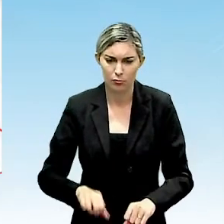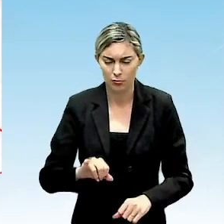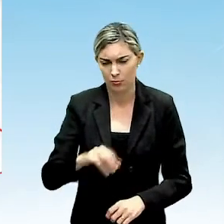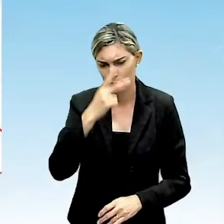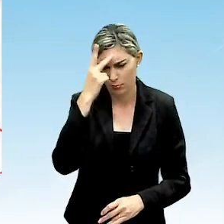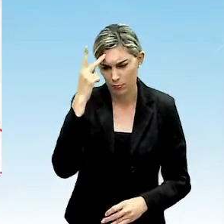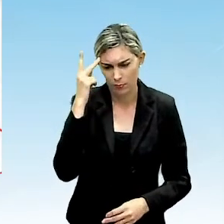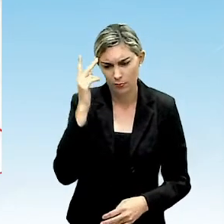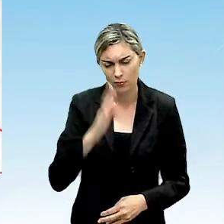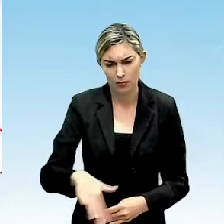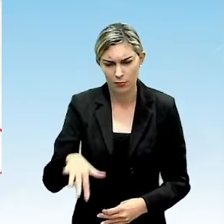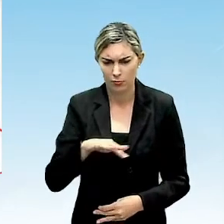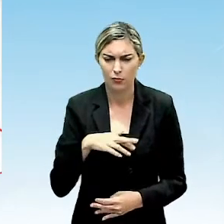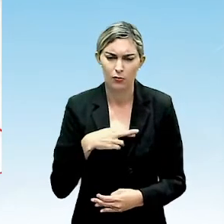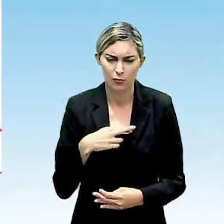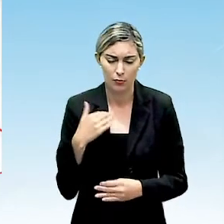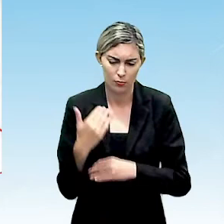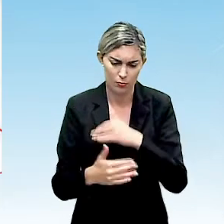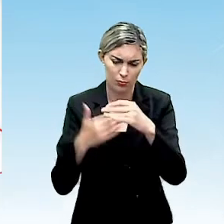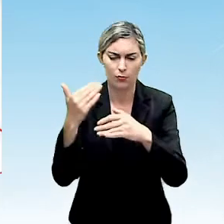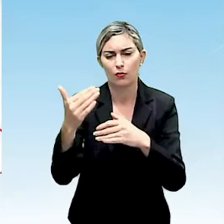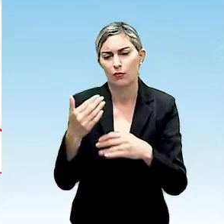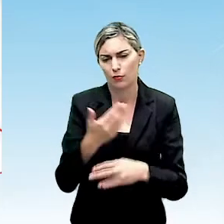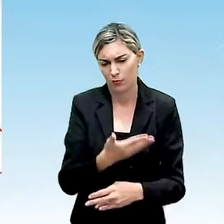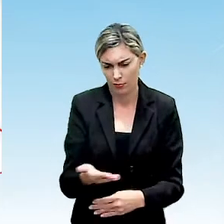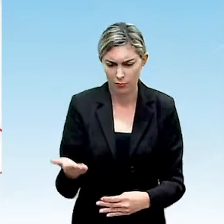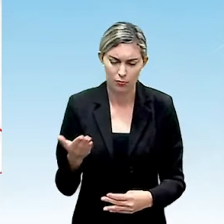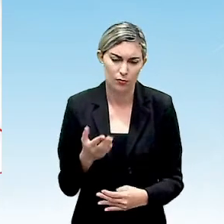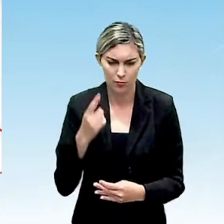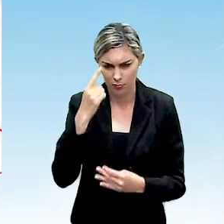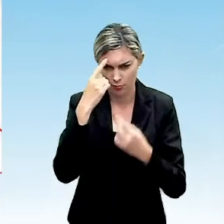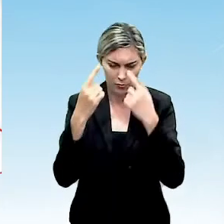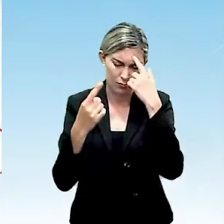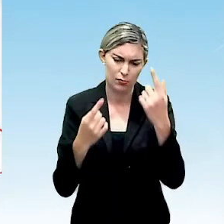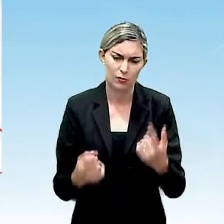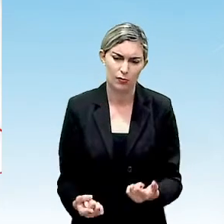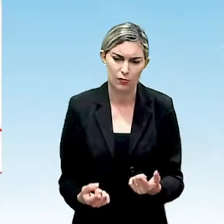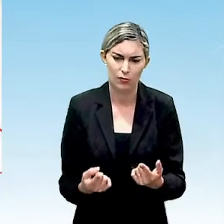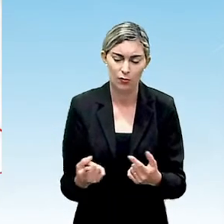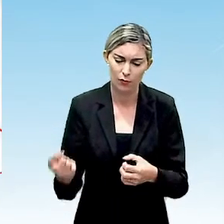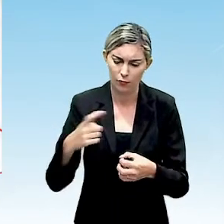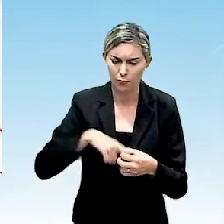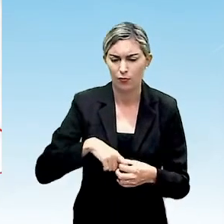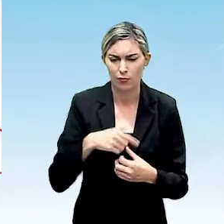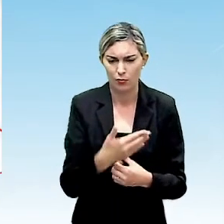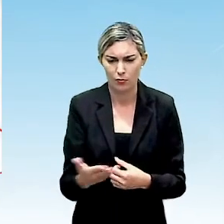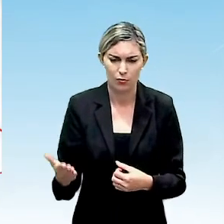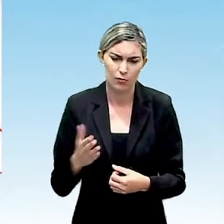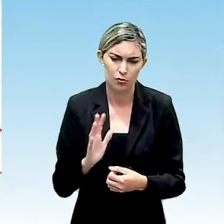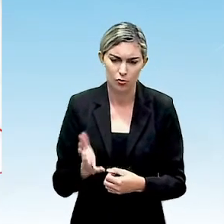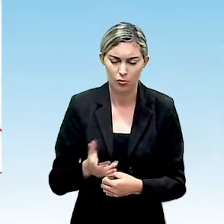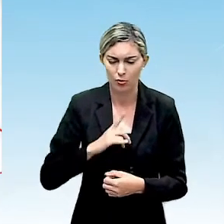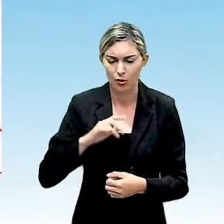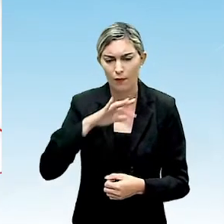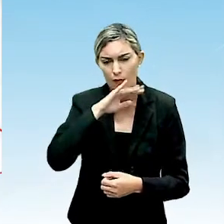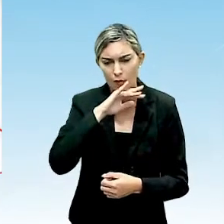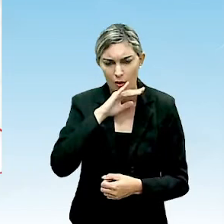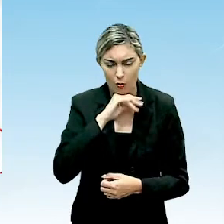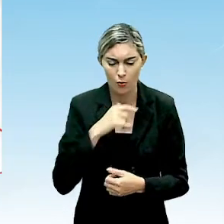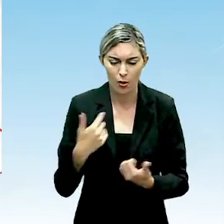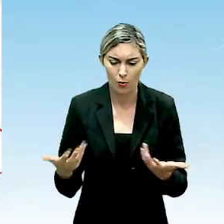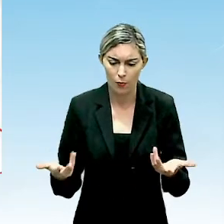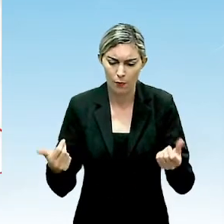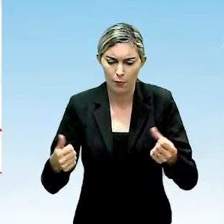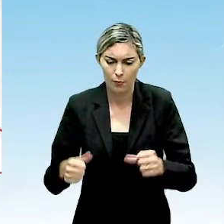assim, velho, se isso for progresso, se essa for a ideia do progresso, então volta para o que estava, porque já estava ruim daquele jeito, agora ficou